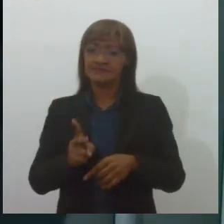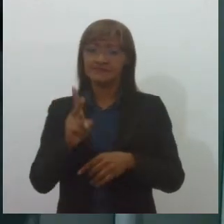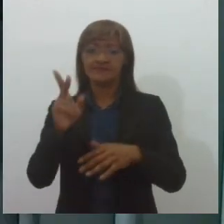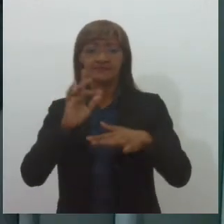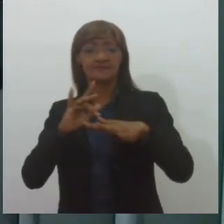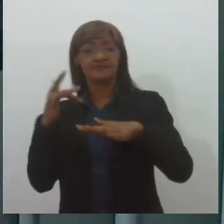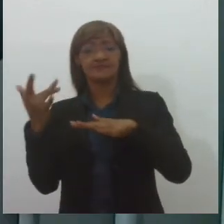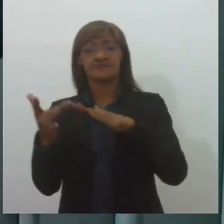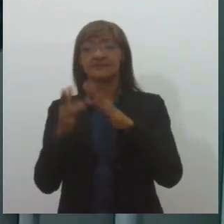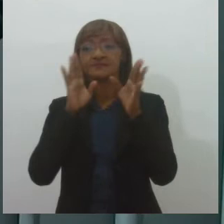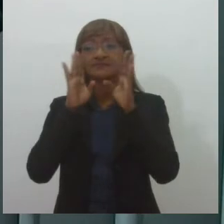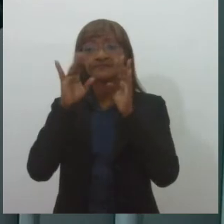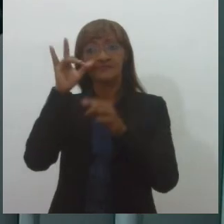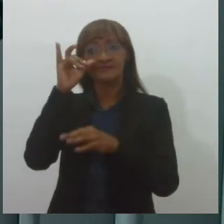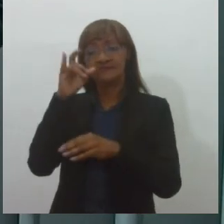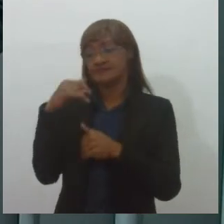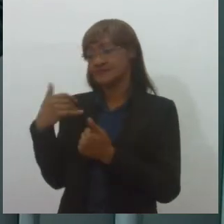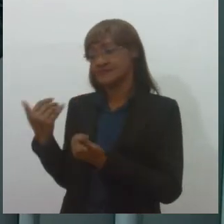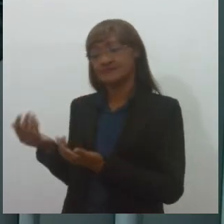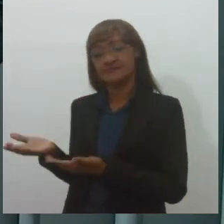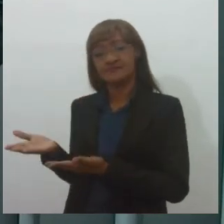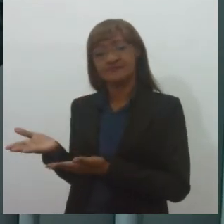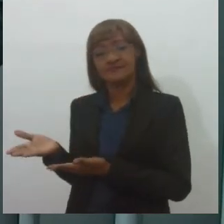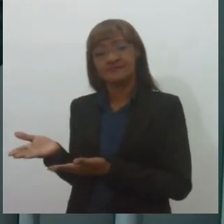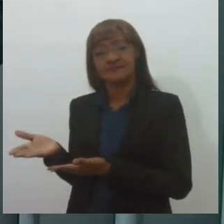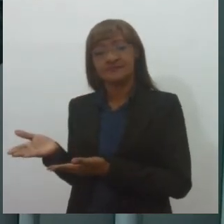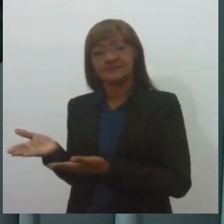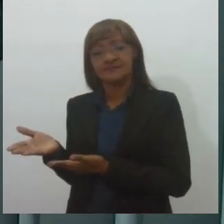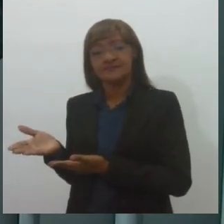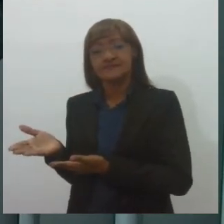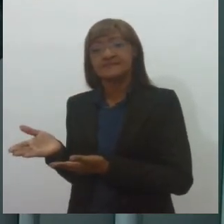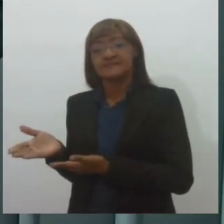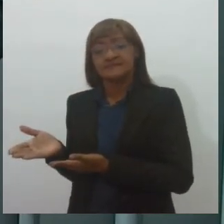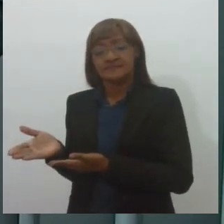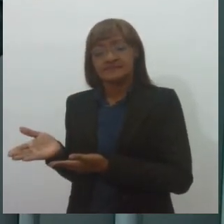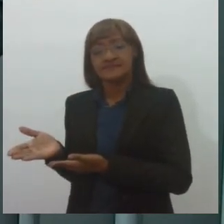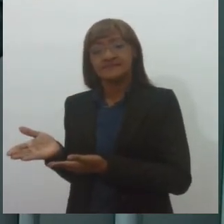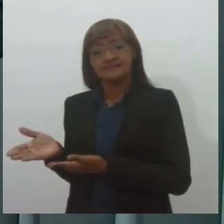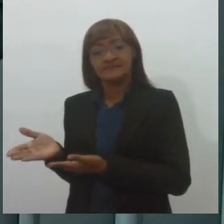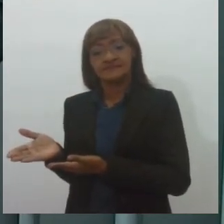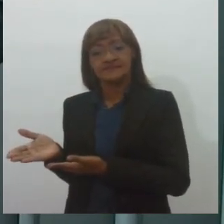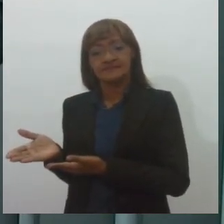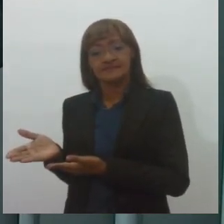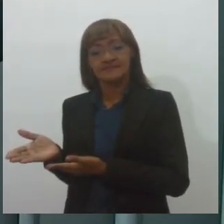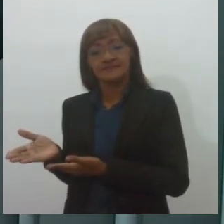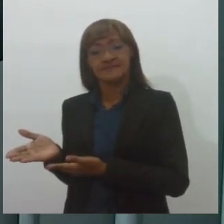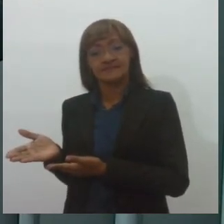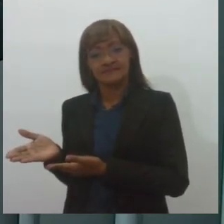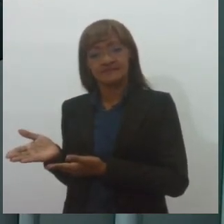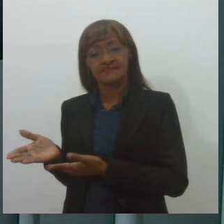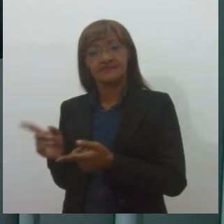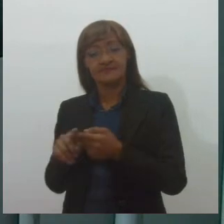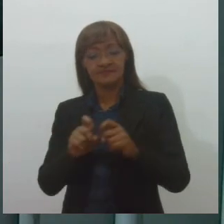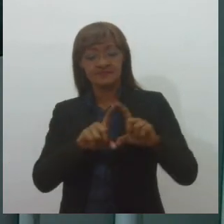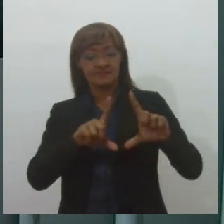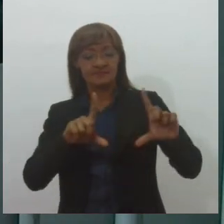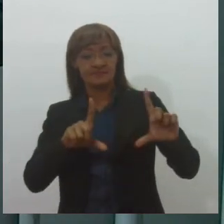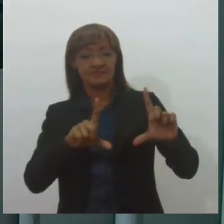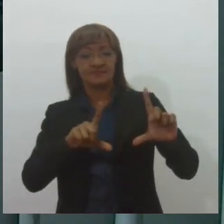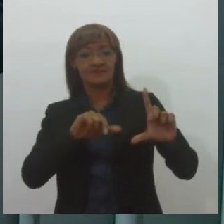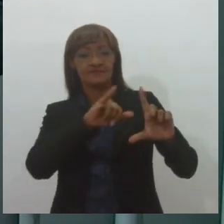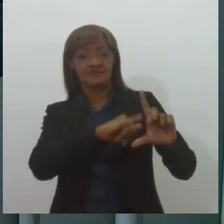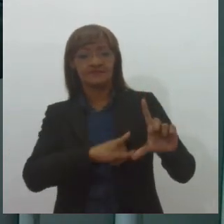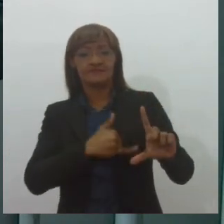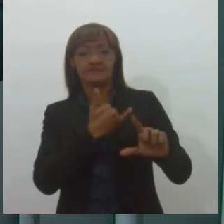as nossas redes sociais no Face Instagram@TV alese 5.2 no Twitter rouba TV alese não QR Code aqui na tela você vai direto